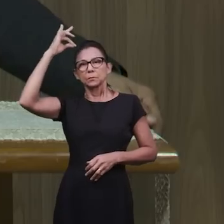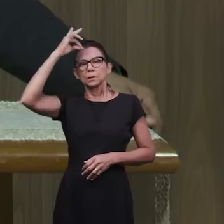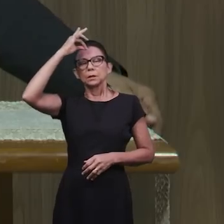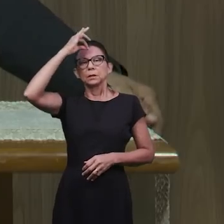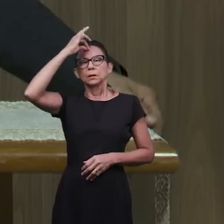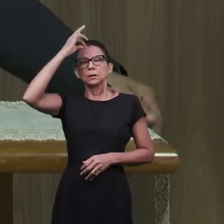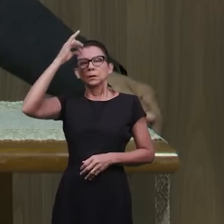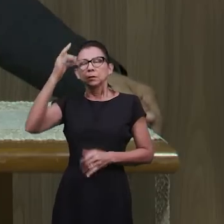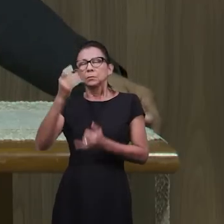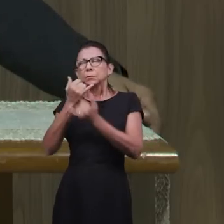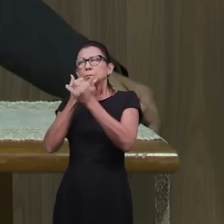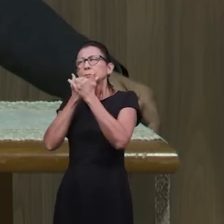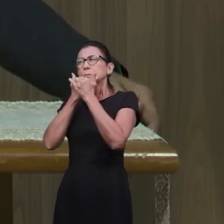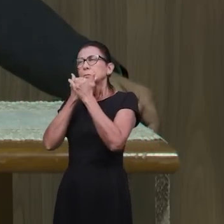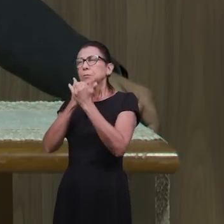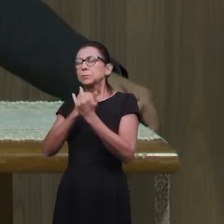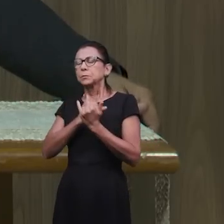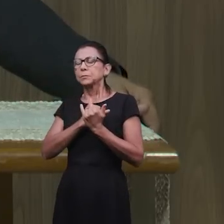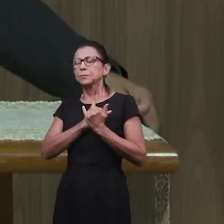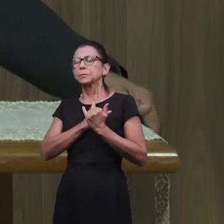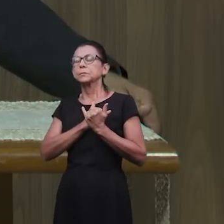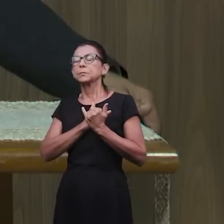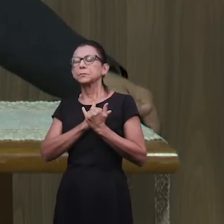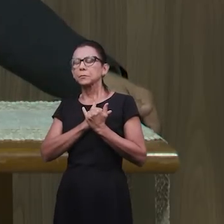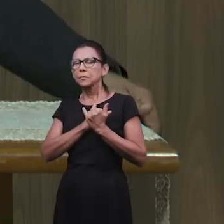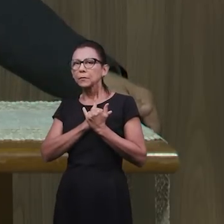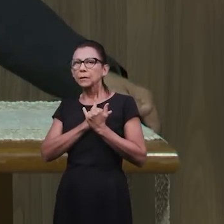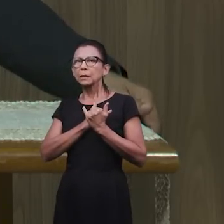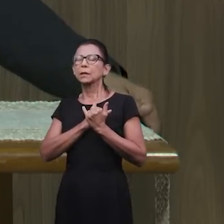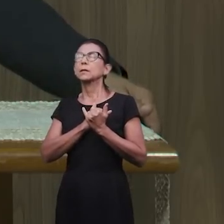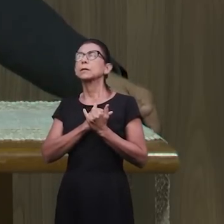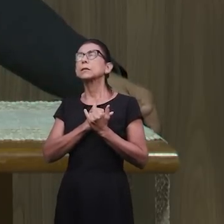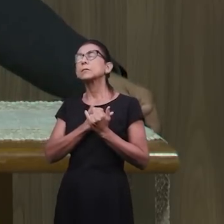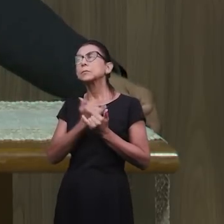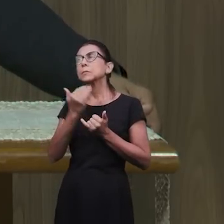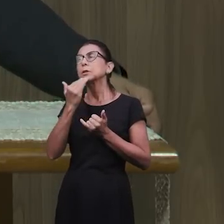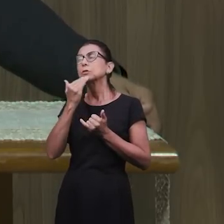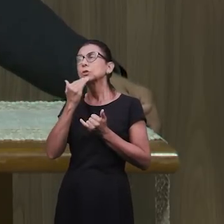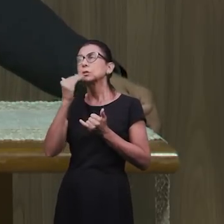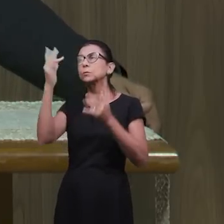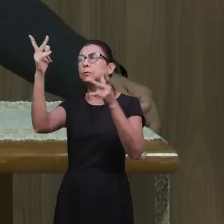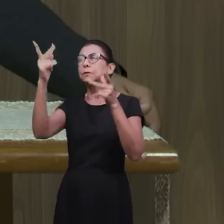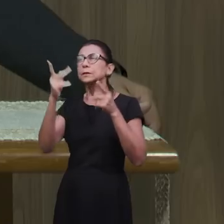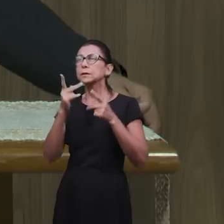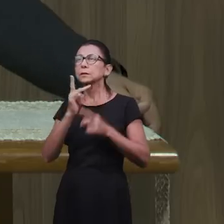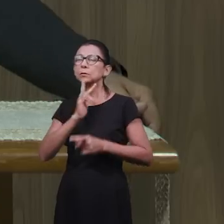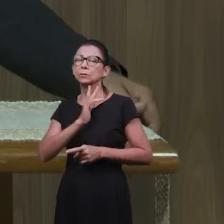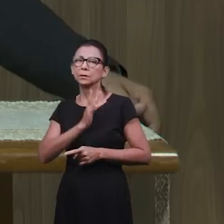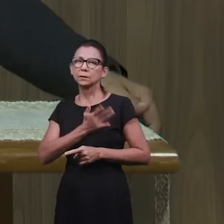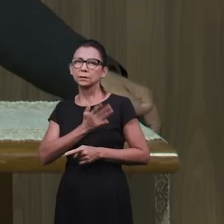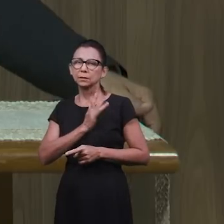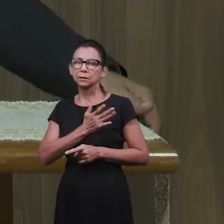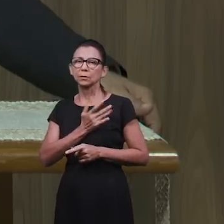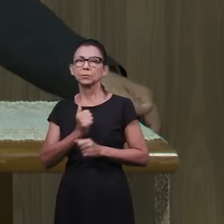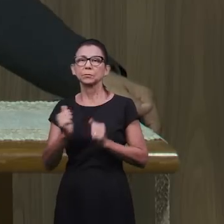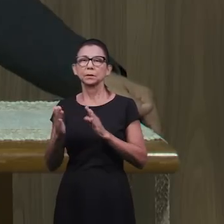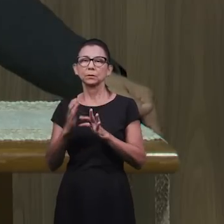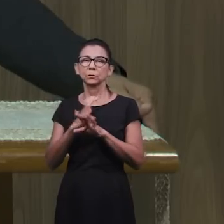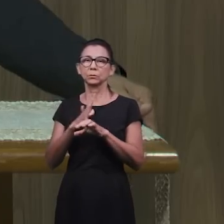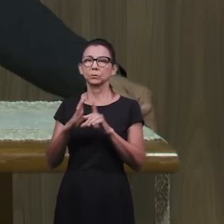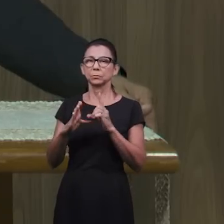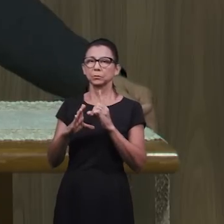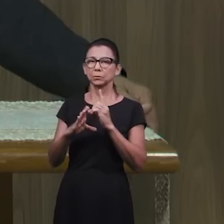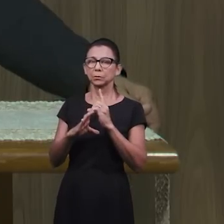Espírito Santo. Pedimos que o Teu perdão nos alcance também e que o Senhor possa nos visitar durante todo este culto.